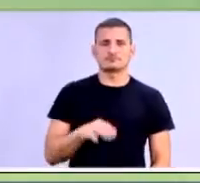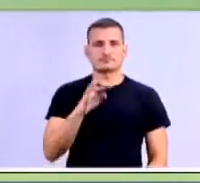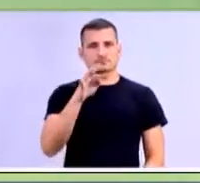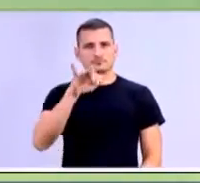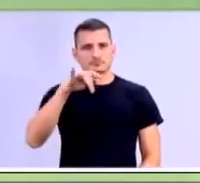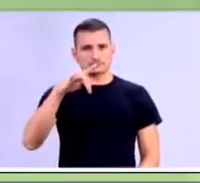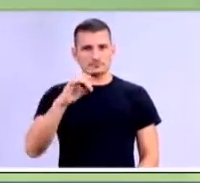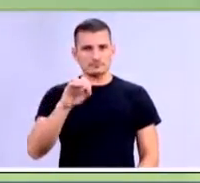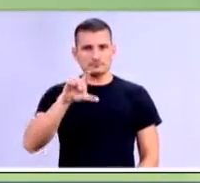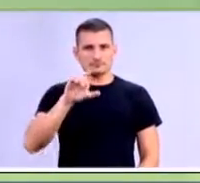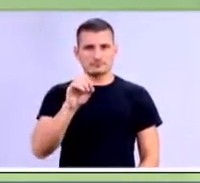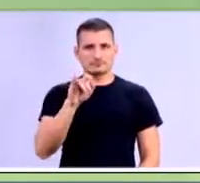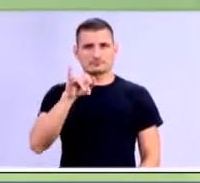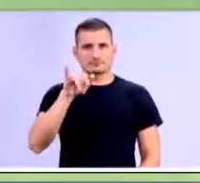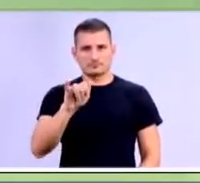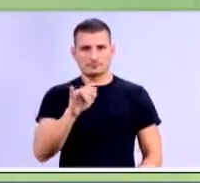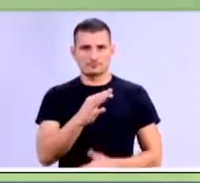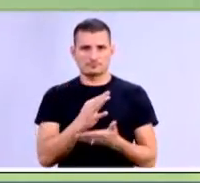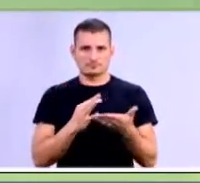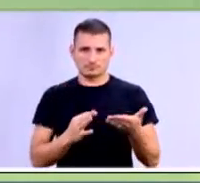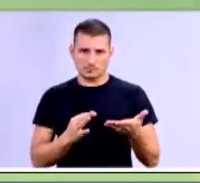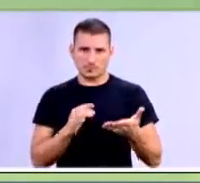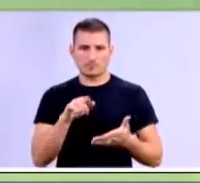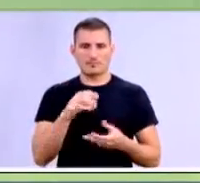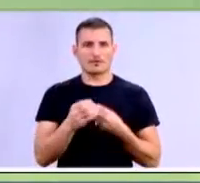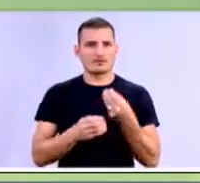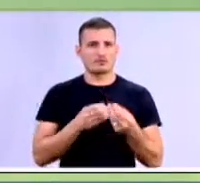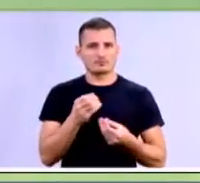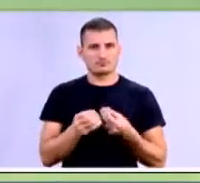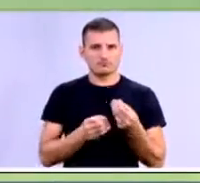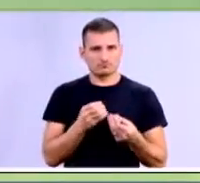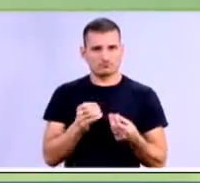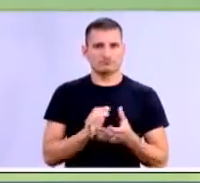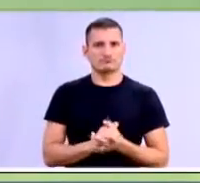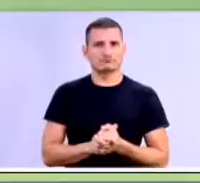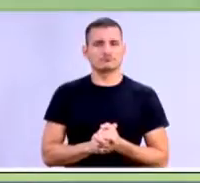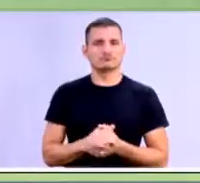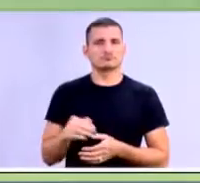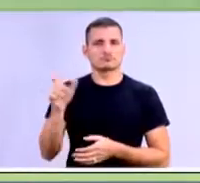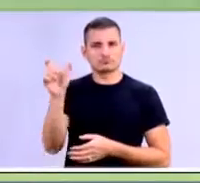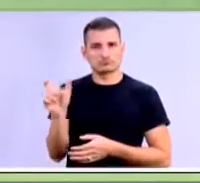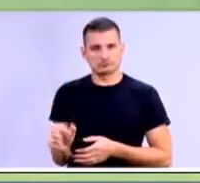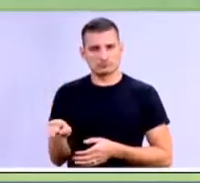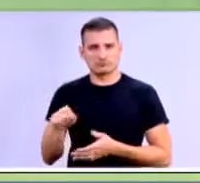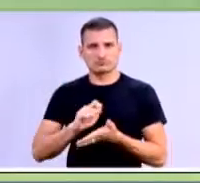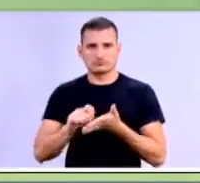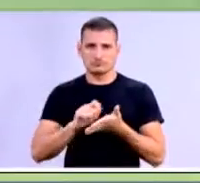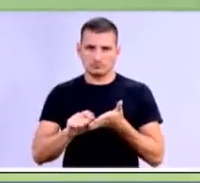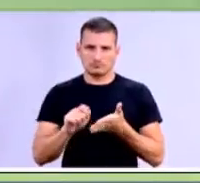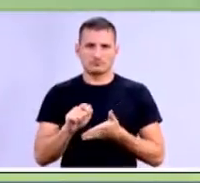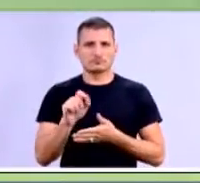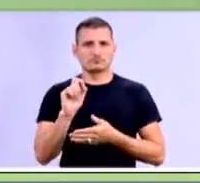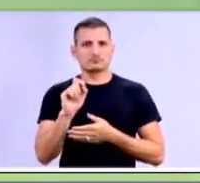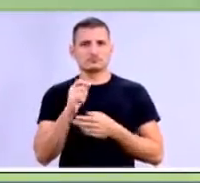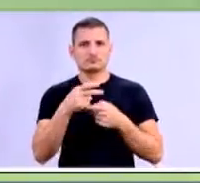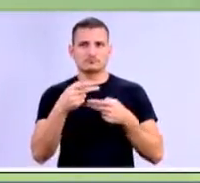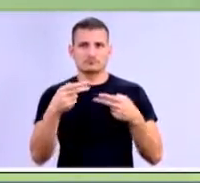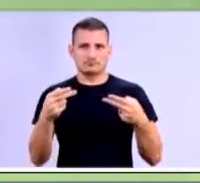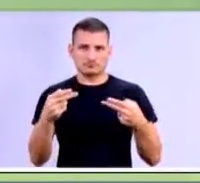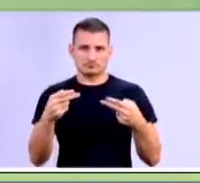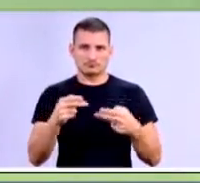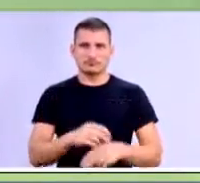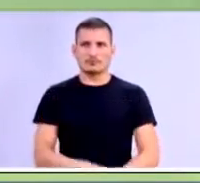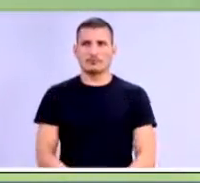textual indica a forma como o sujeito da escrita apreende o objeto do qual está